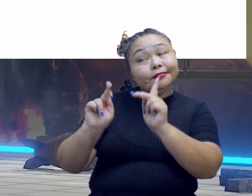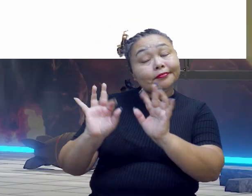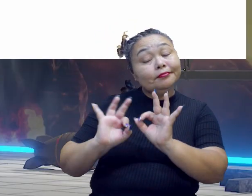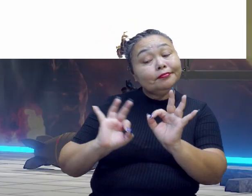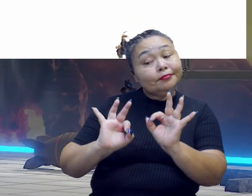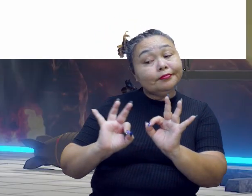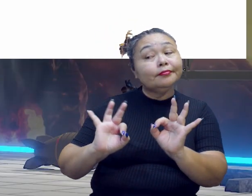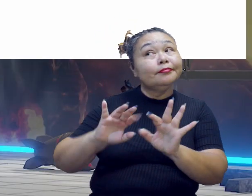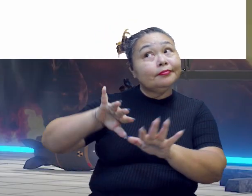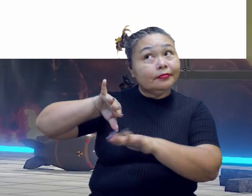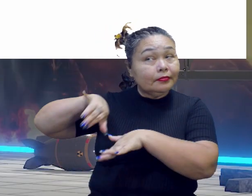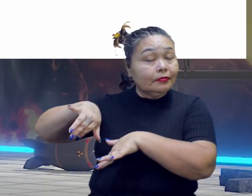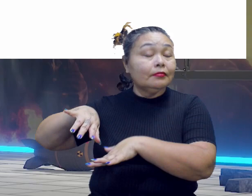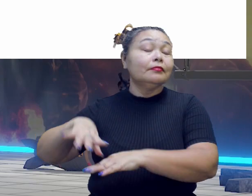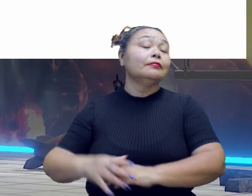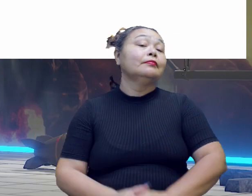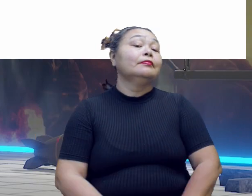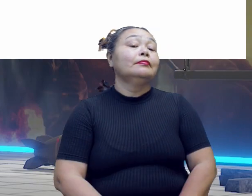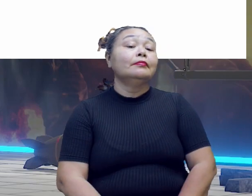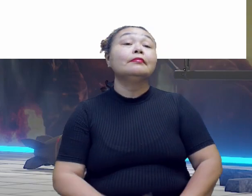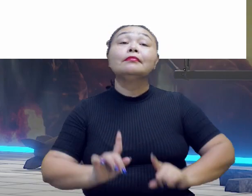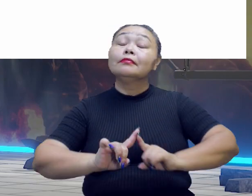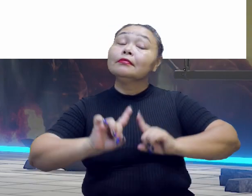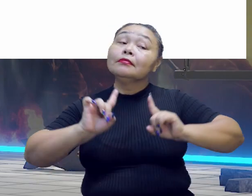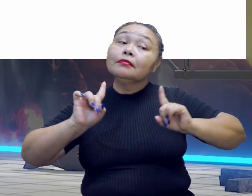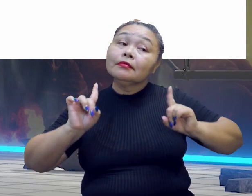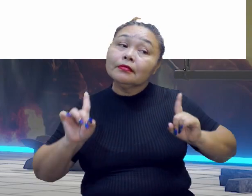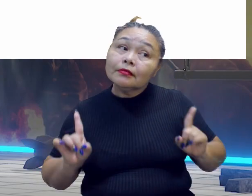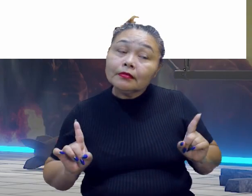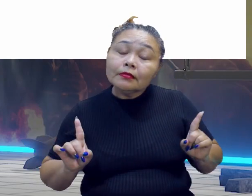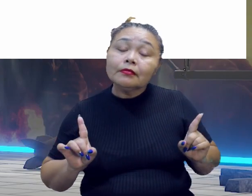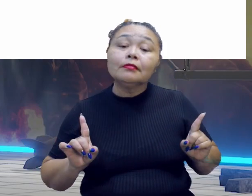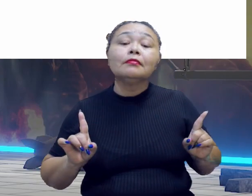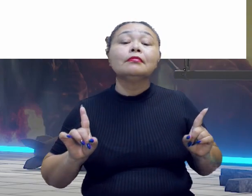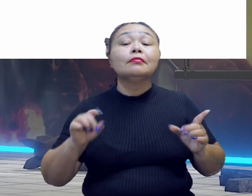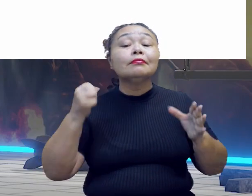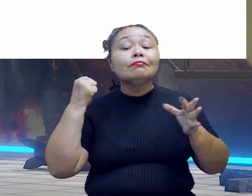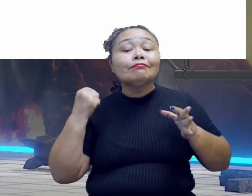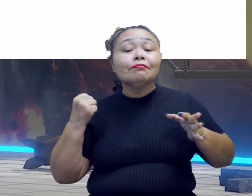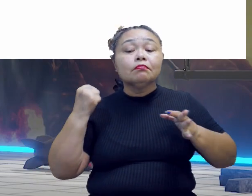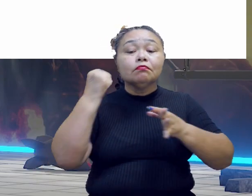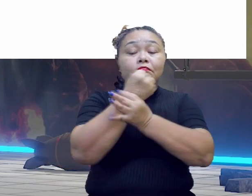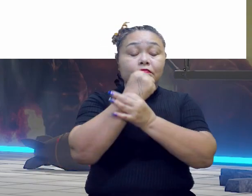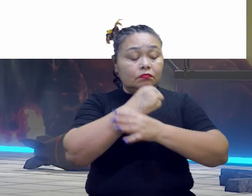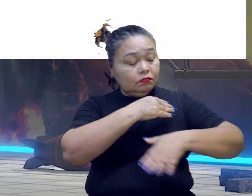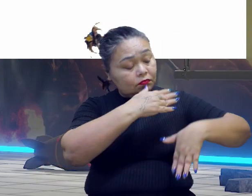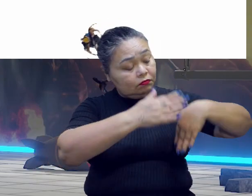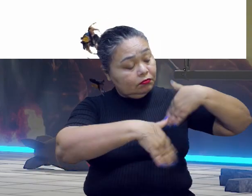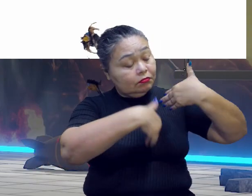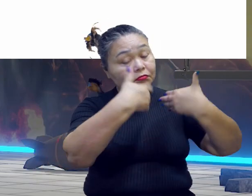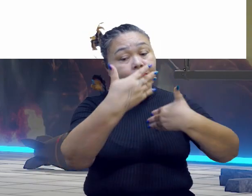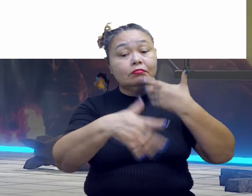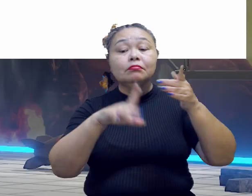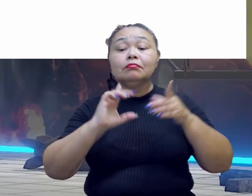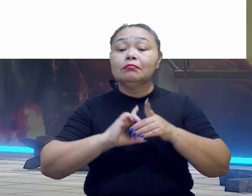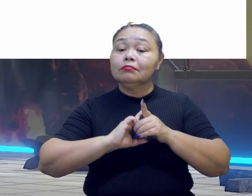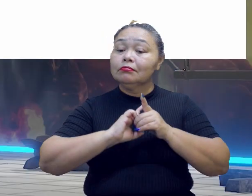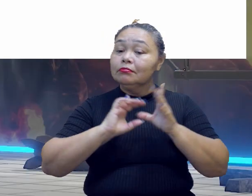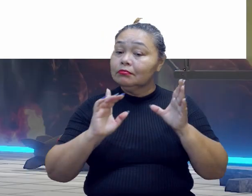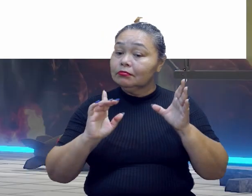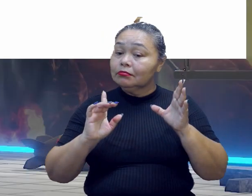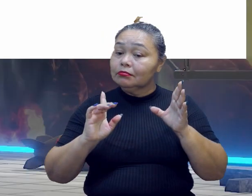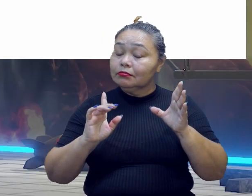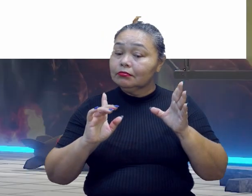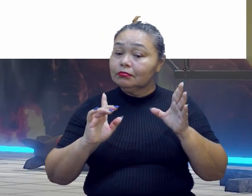pouquinho de lado. Mas isso assegura o processo democrático.